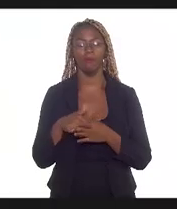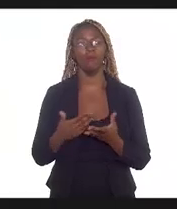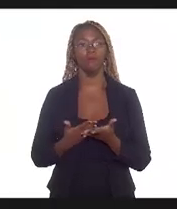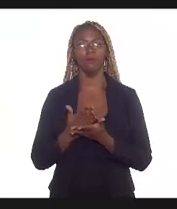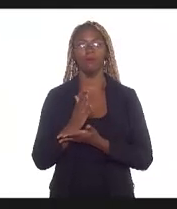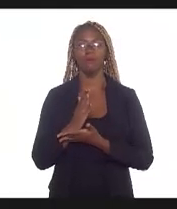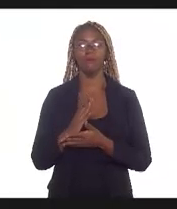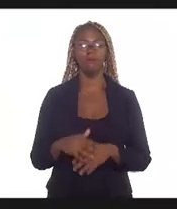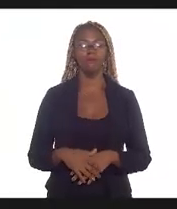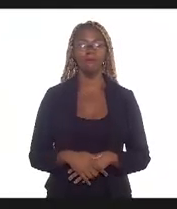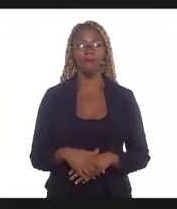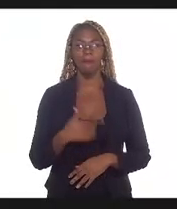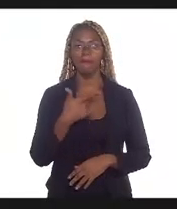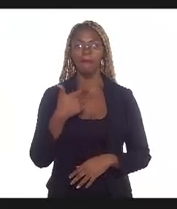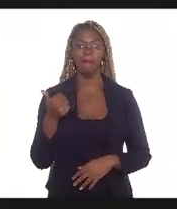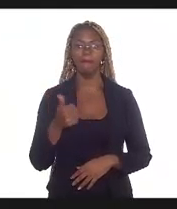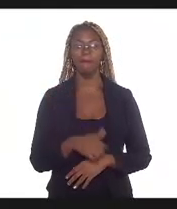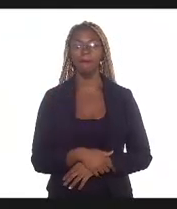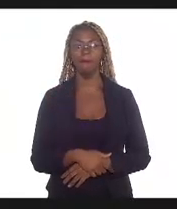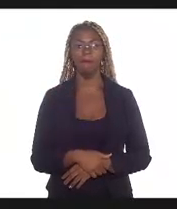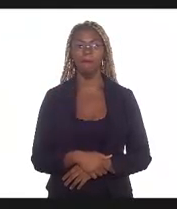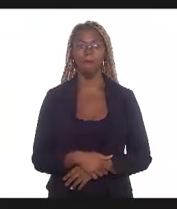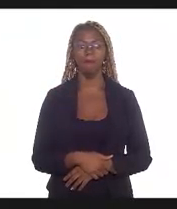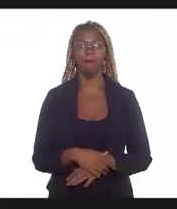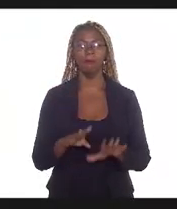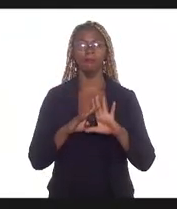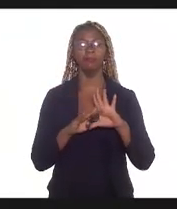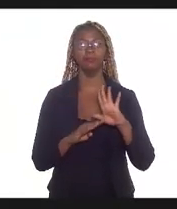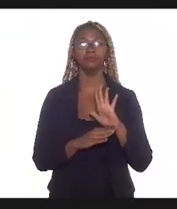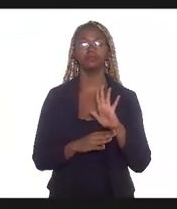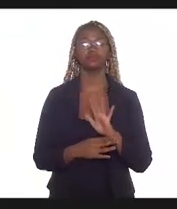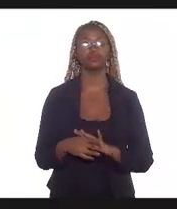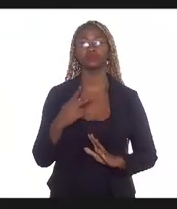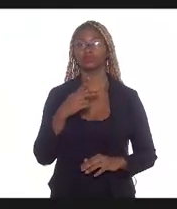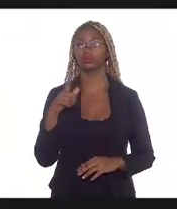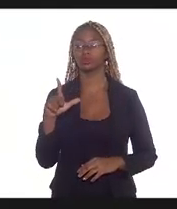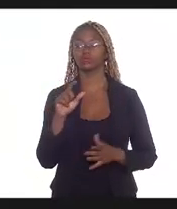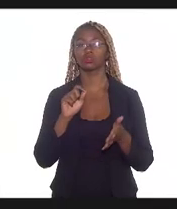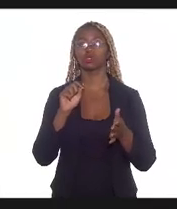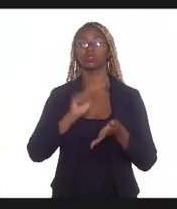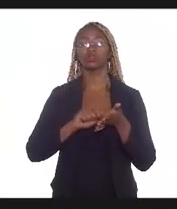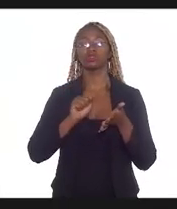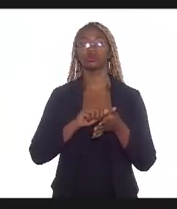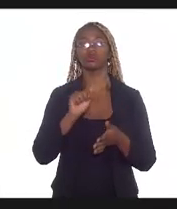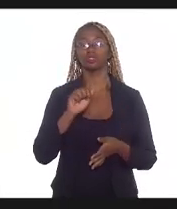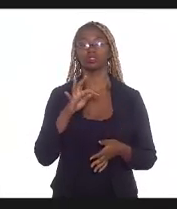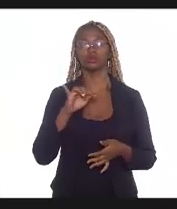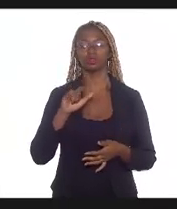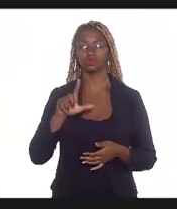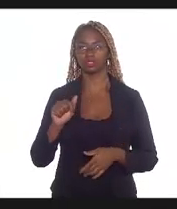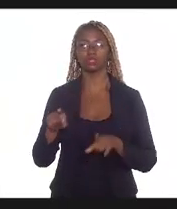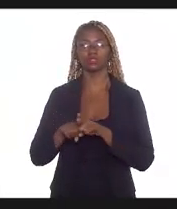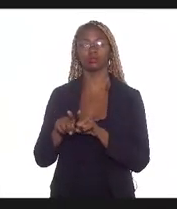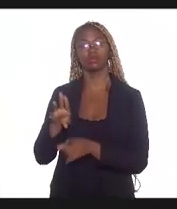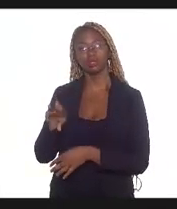aprovado. 21. Projeto de lei 4255-2018, autoria do deputado Atila Nunes, o parecer é pela anexação ao projeto